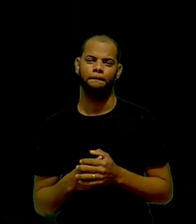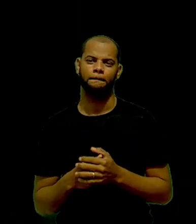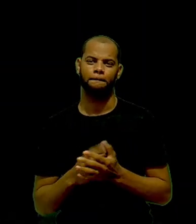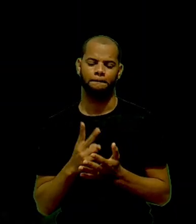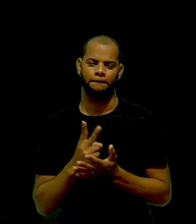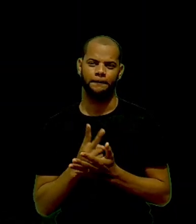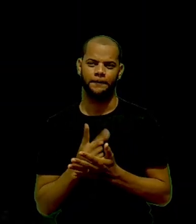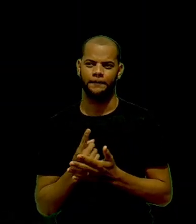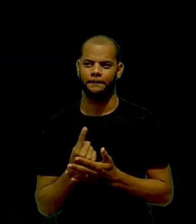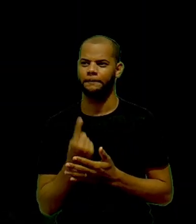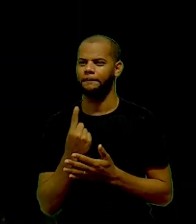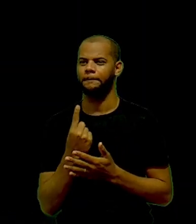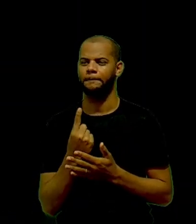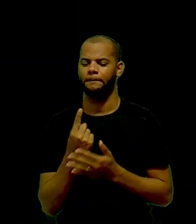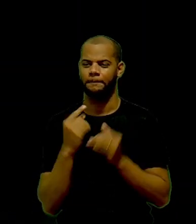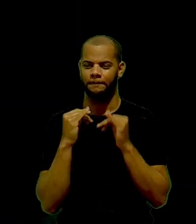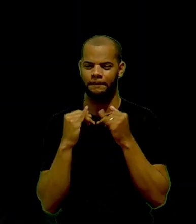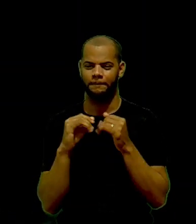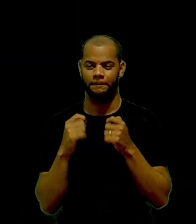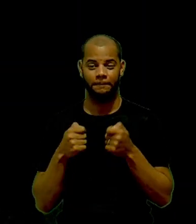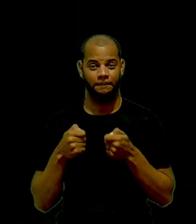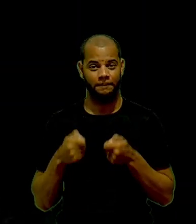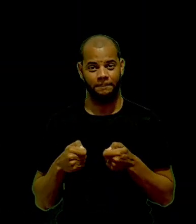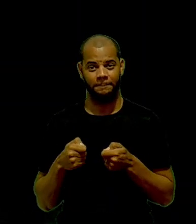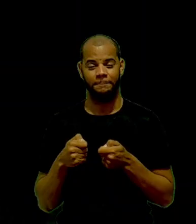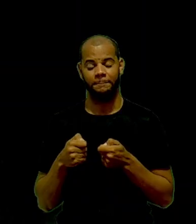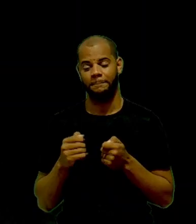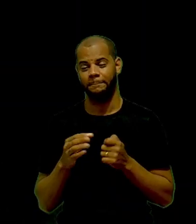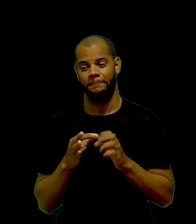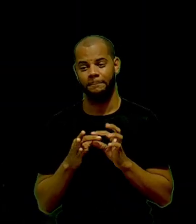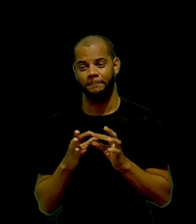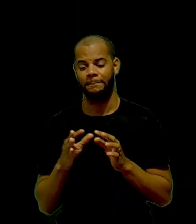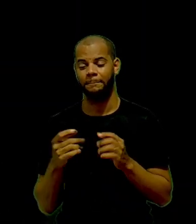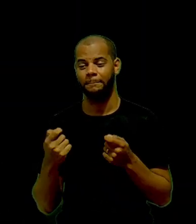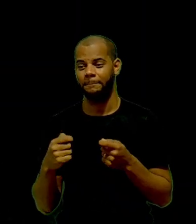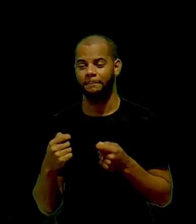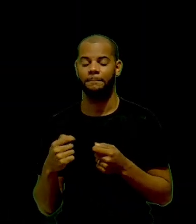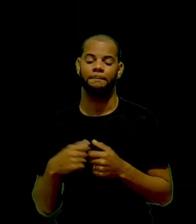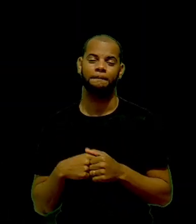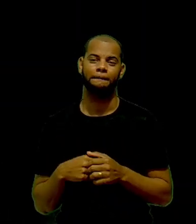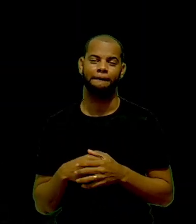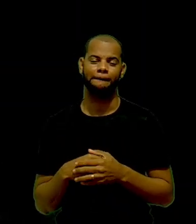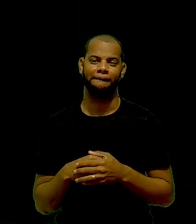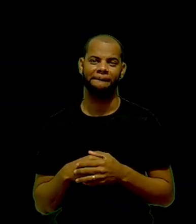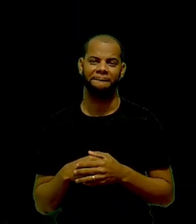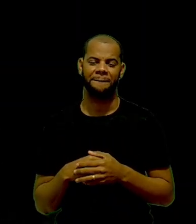fonte a mais, com uma energia firme, que está disponível na hora que é solicitada.